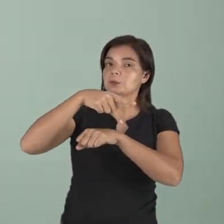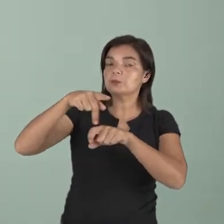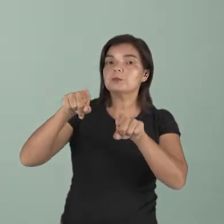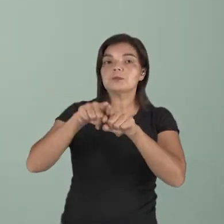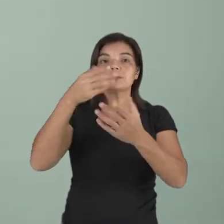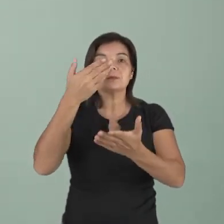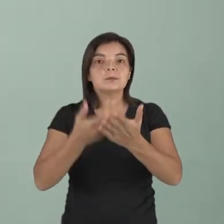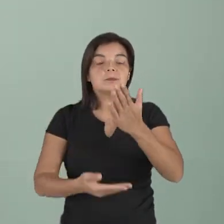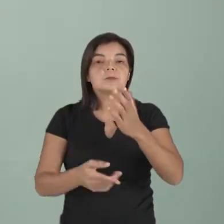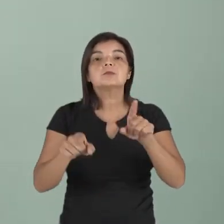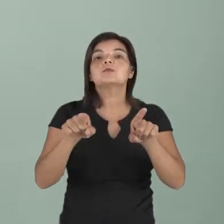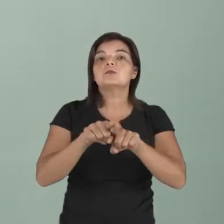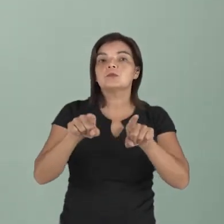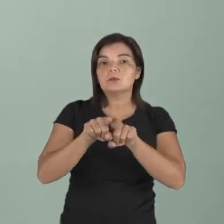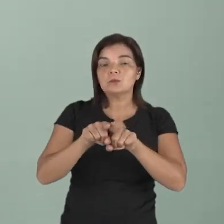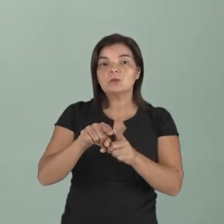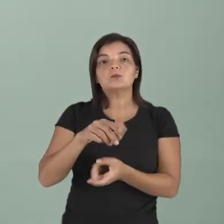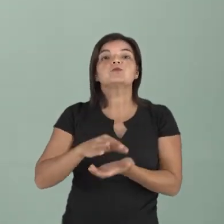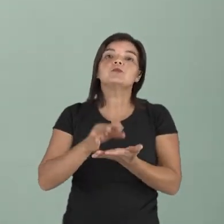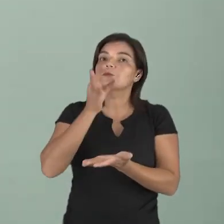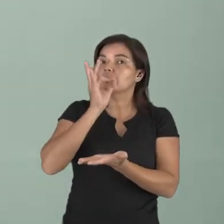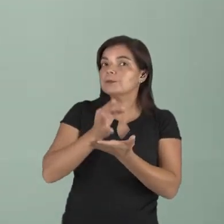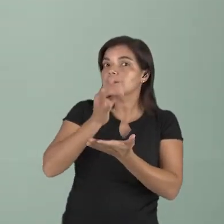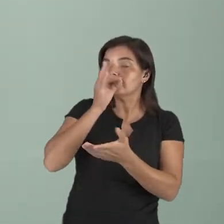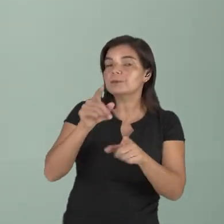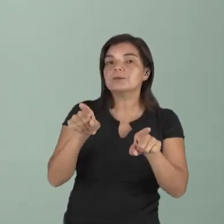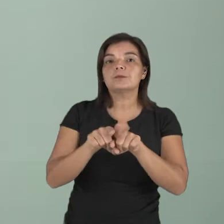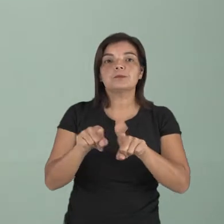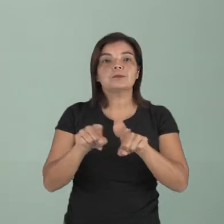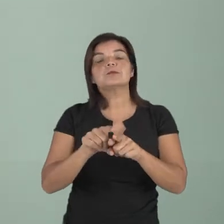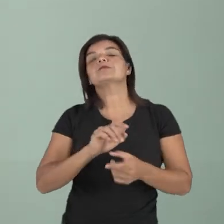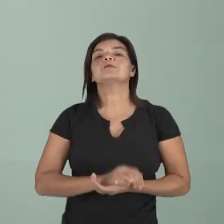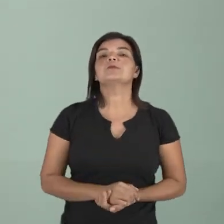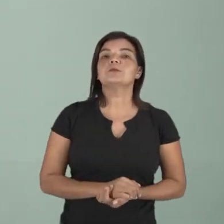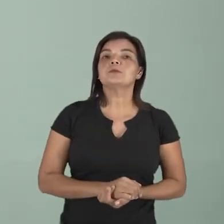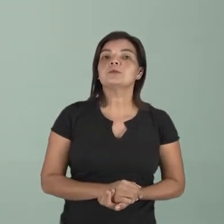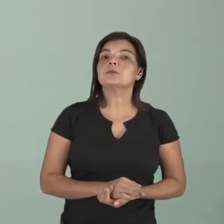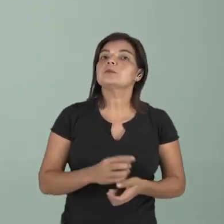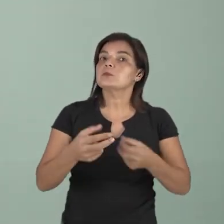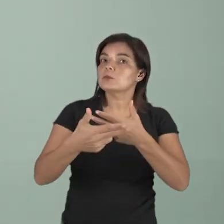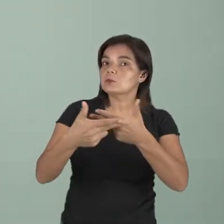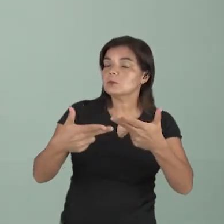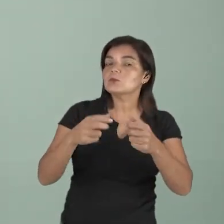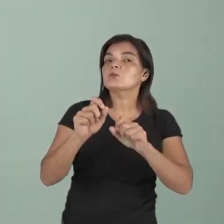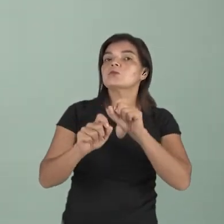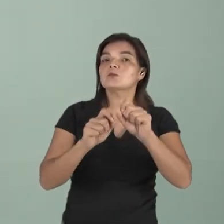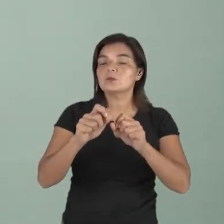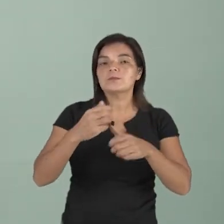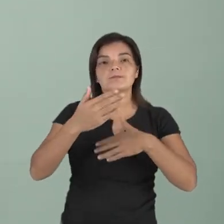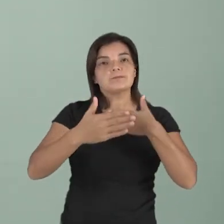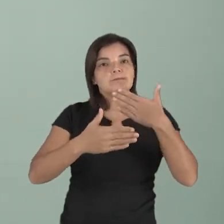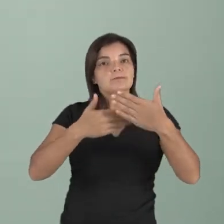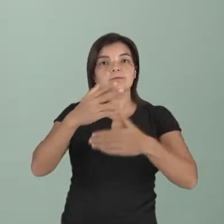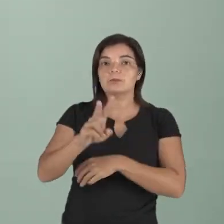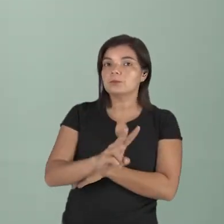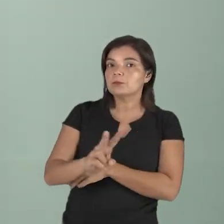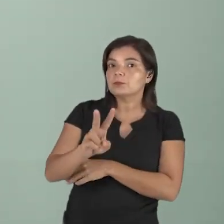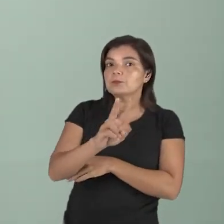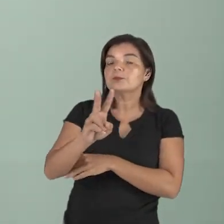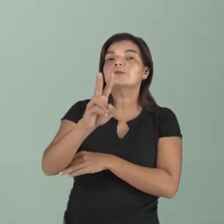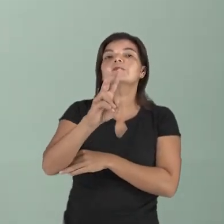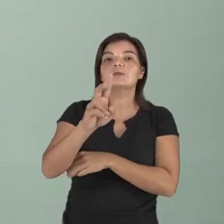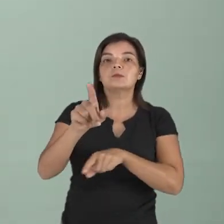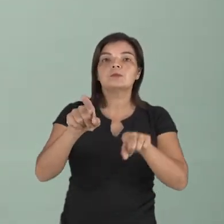ficava apenas atrás dos barris de café, certo? Do café. E aí esse produto ele passa a ser cada vez mais